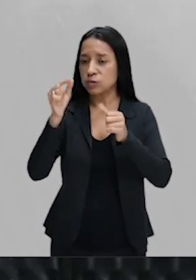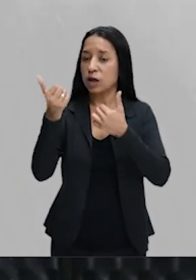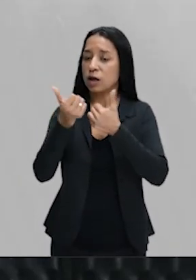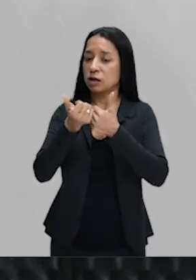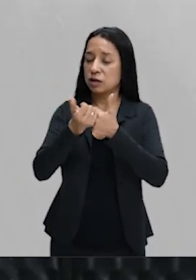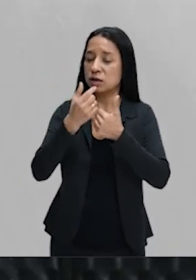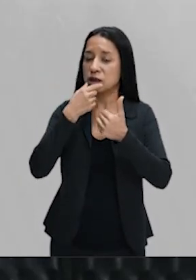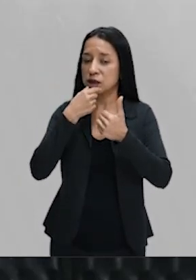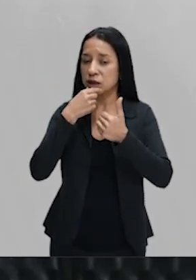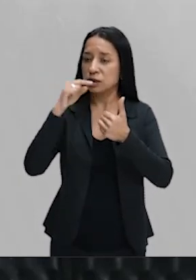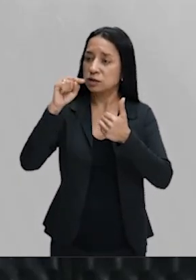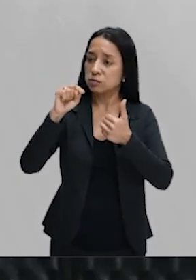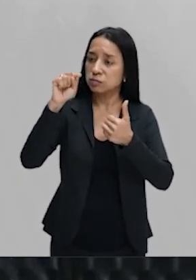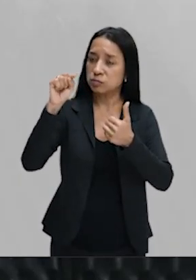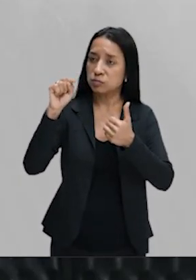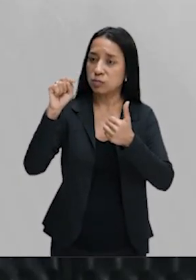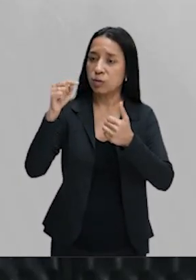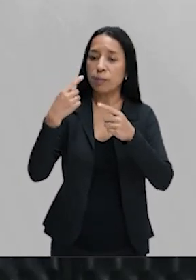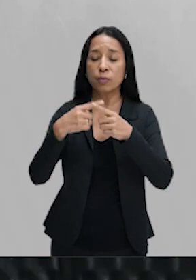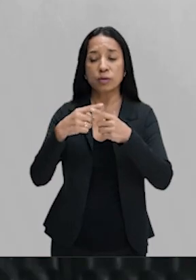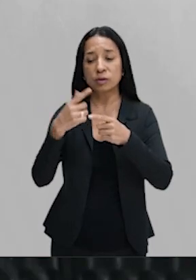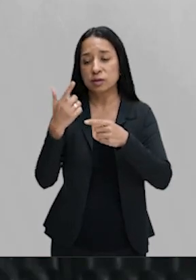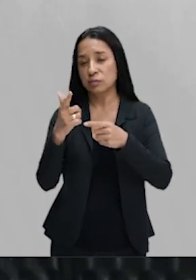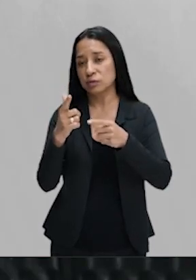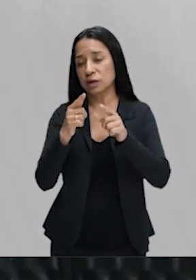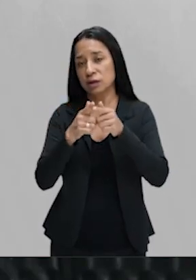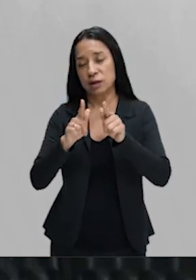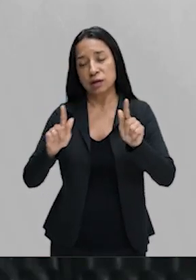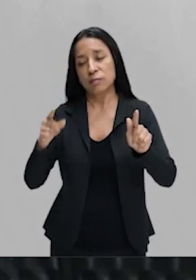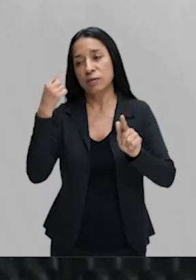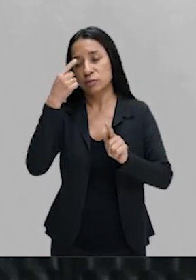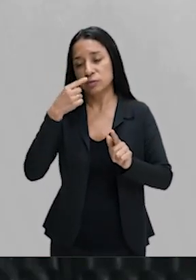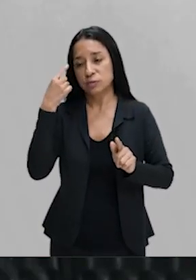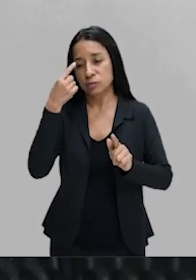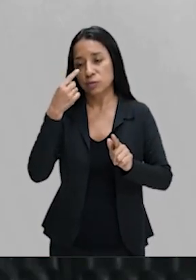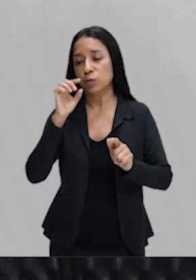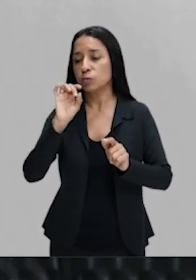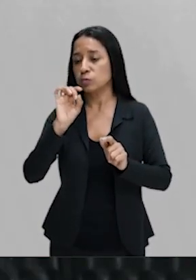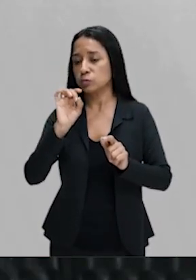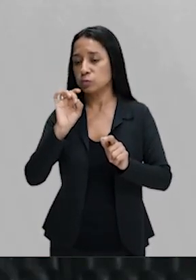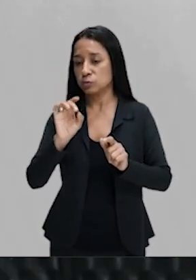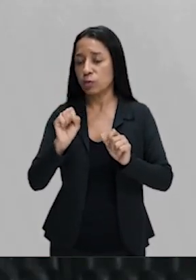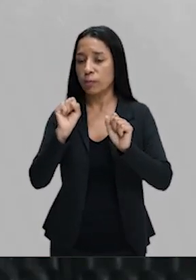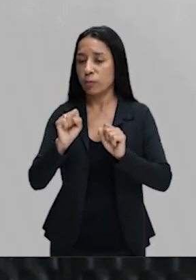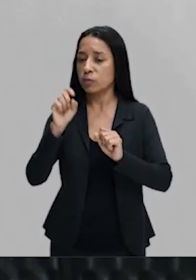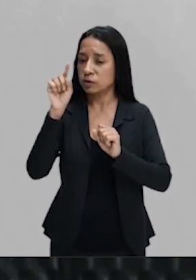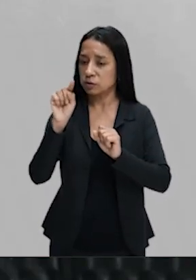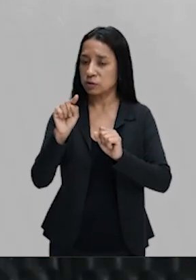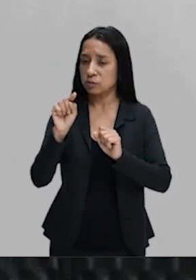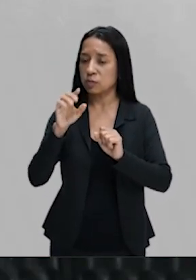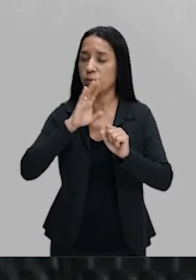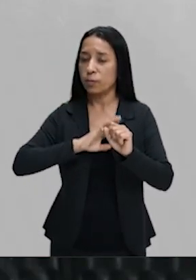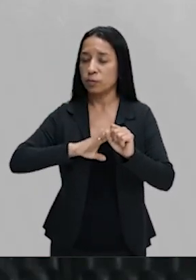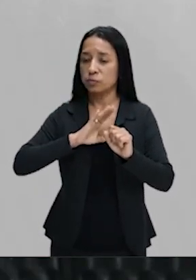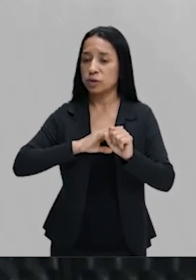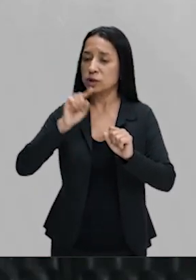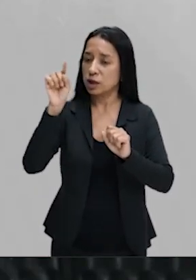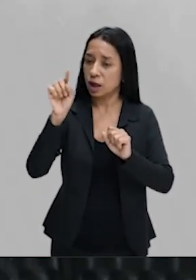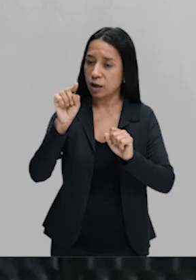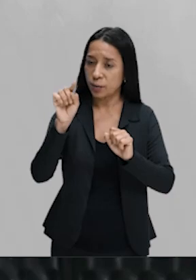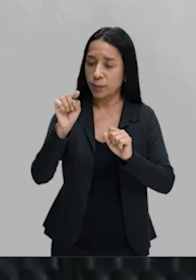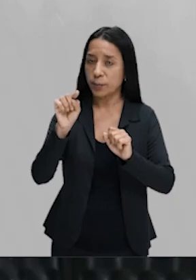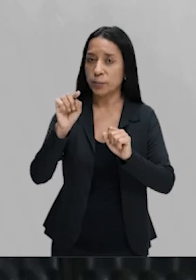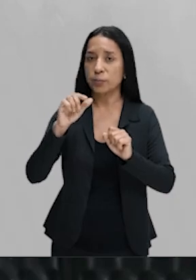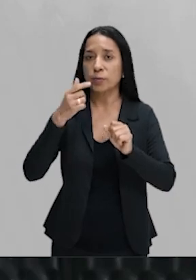não existe na gramática da língua espanhola. Então, ele só pode ser acentuado com, para nós, em português, o acento agudo. E